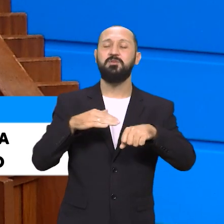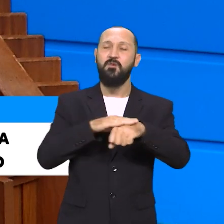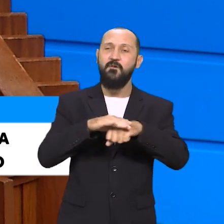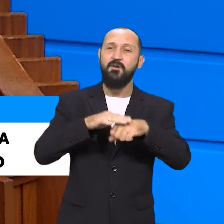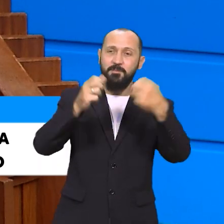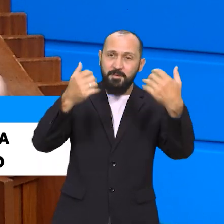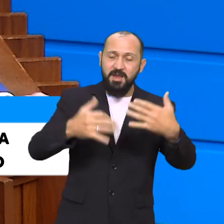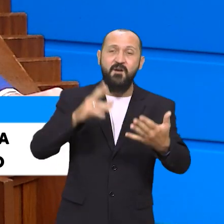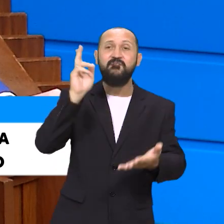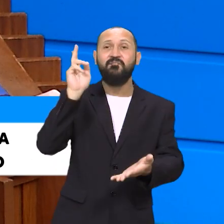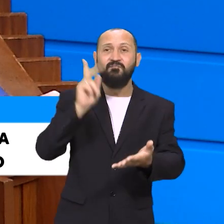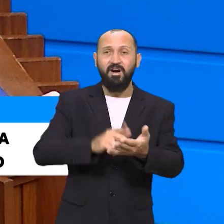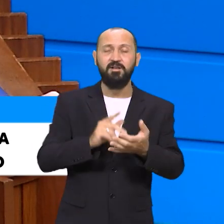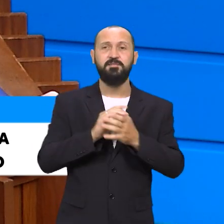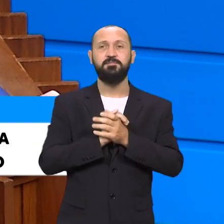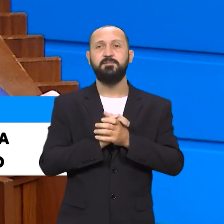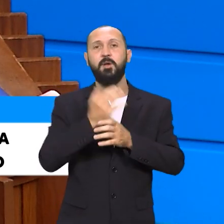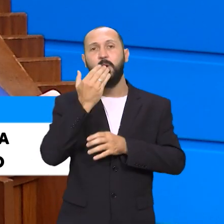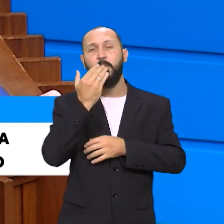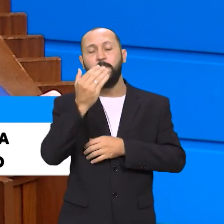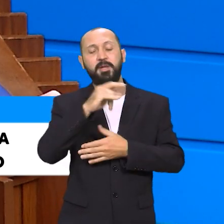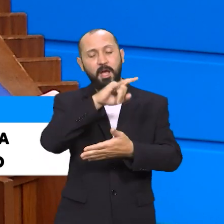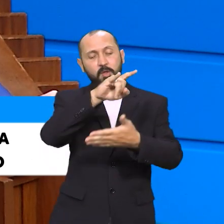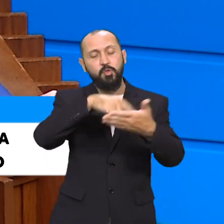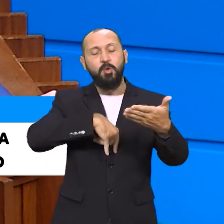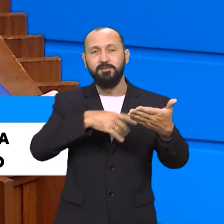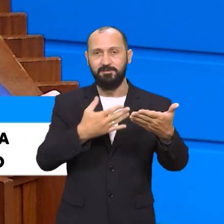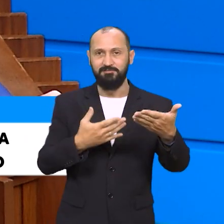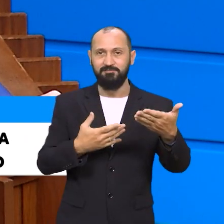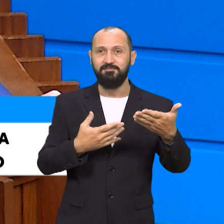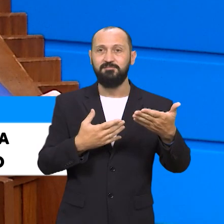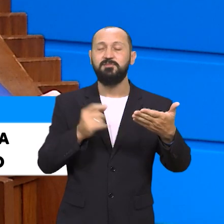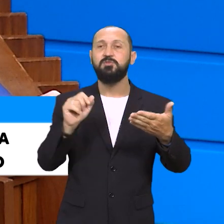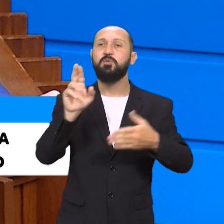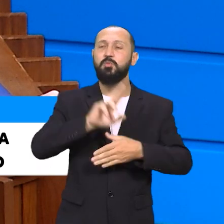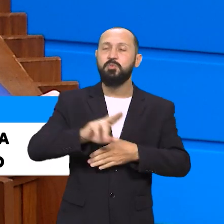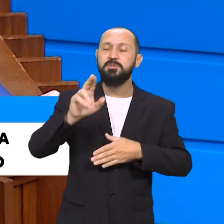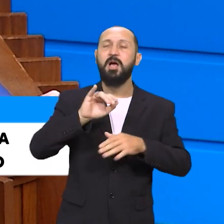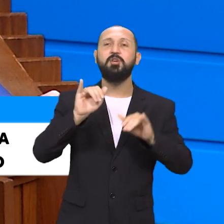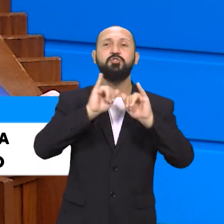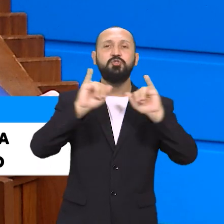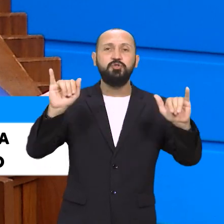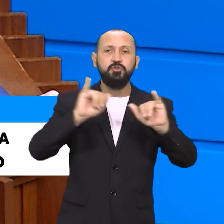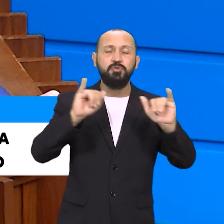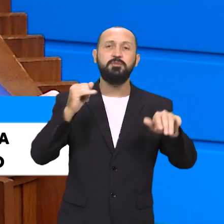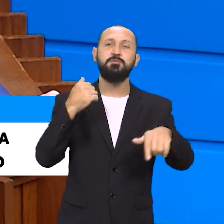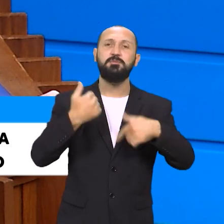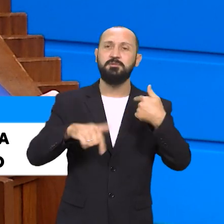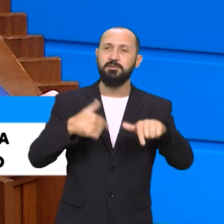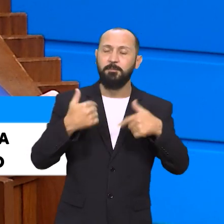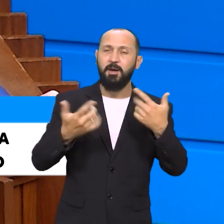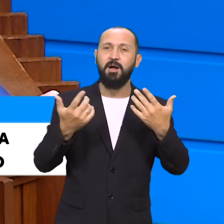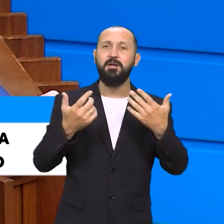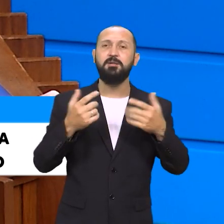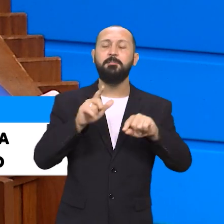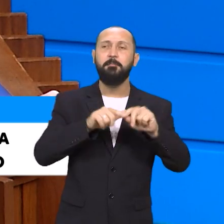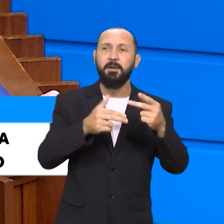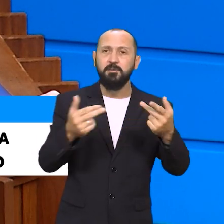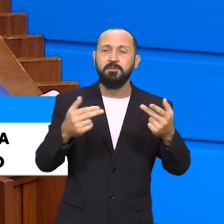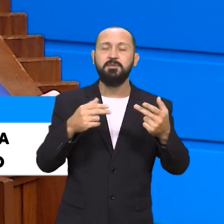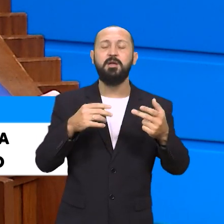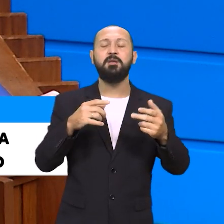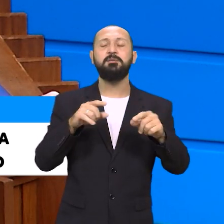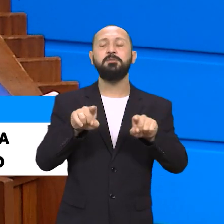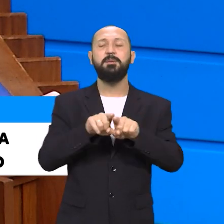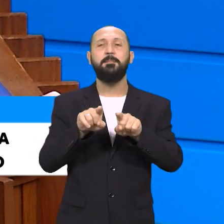falar a verdade, né, que solicitei as notas fiscais de publicidade dos serviços e